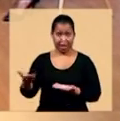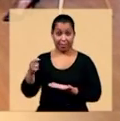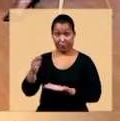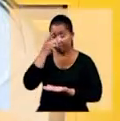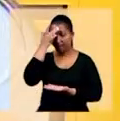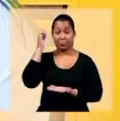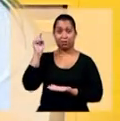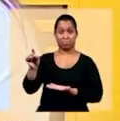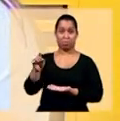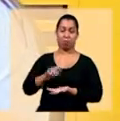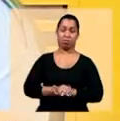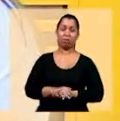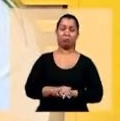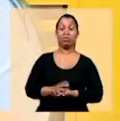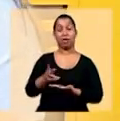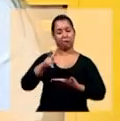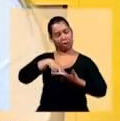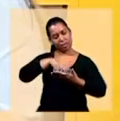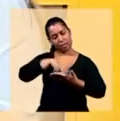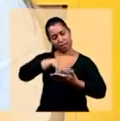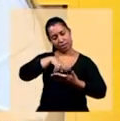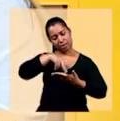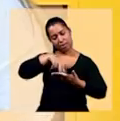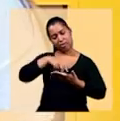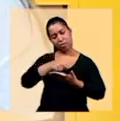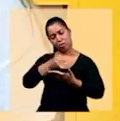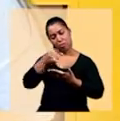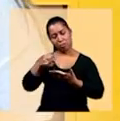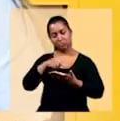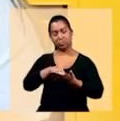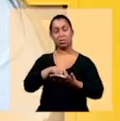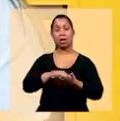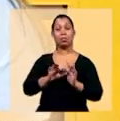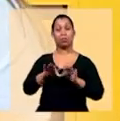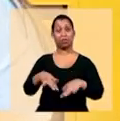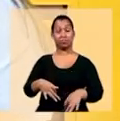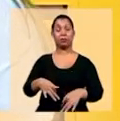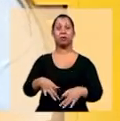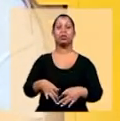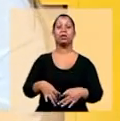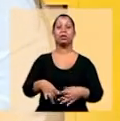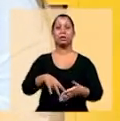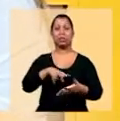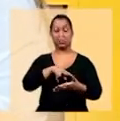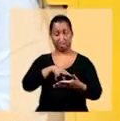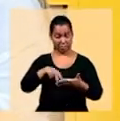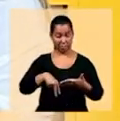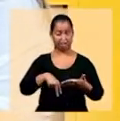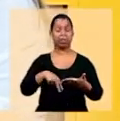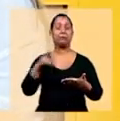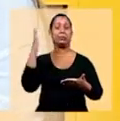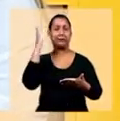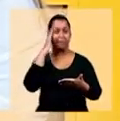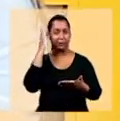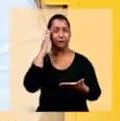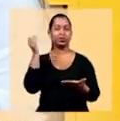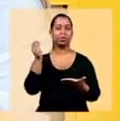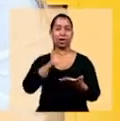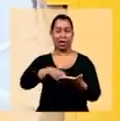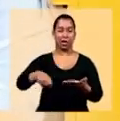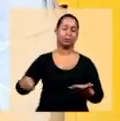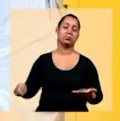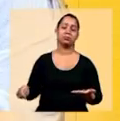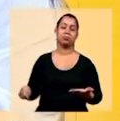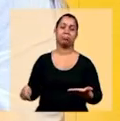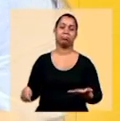esse manual de integração para o colaborador. Então, ele lê lá, tal, algumas colocam ao final, li, entendi,